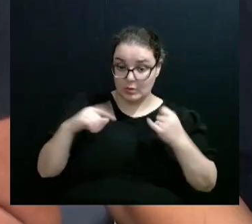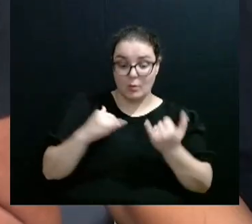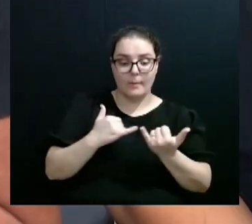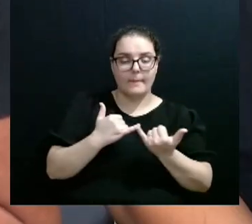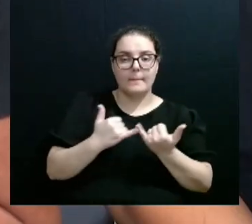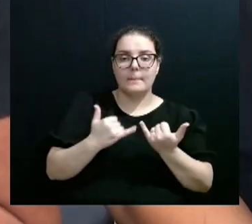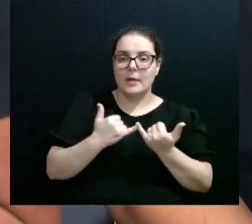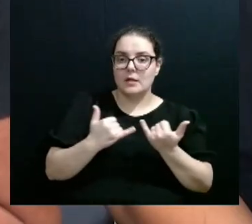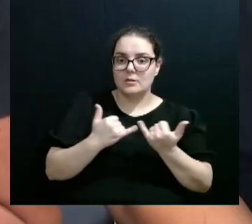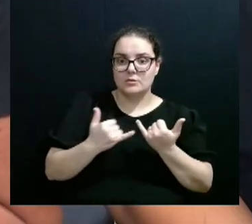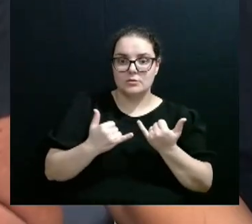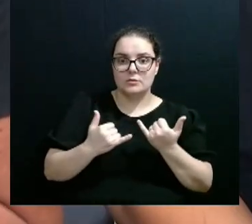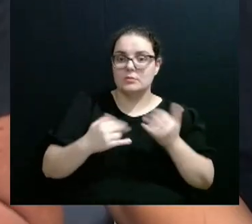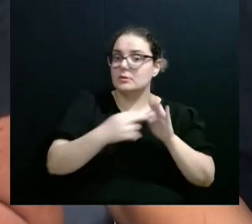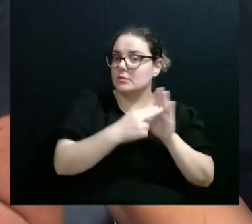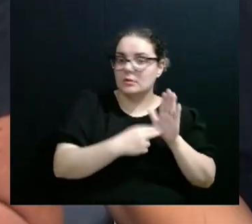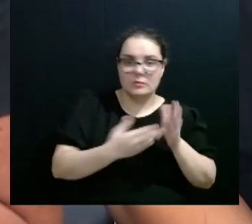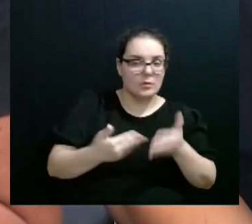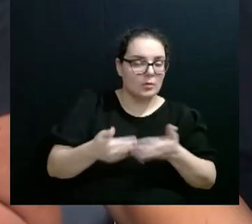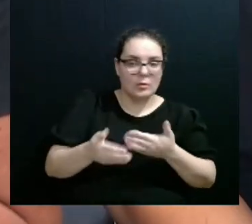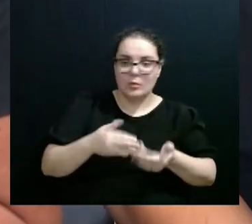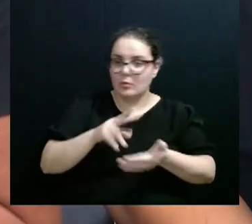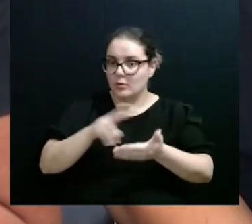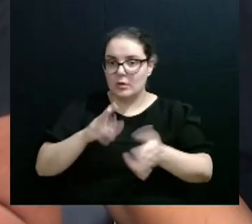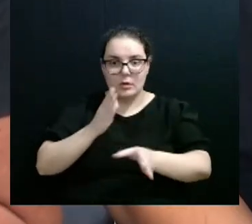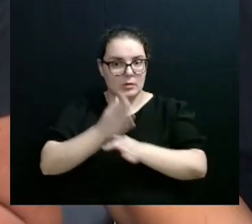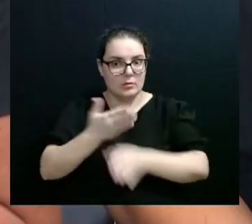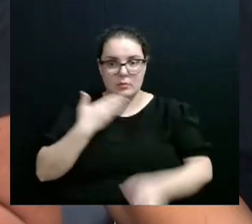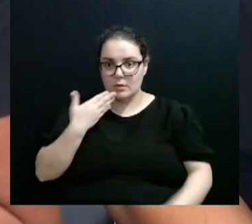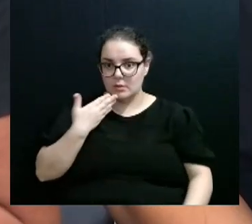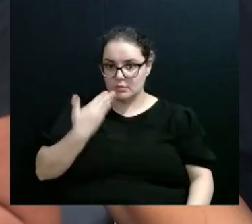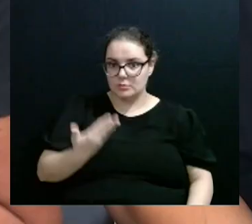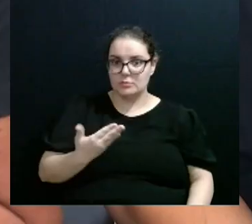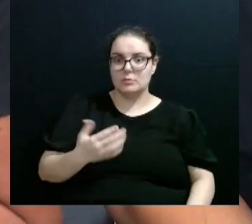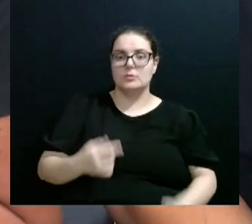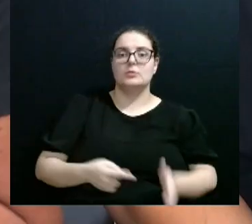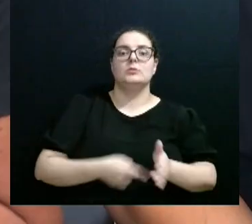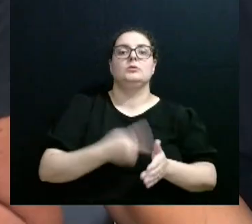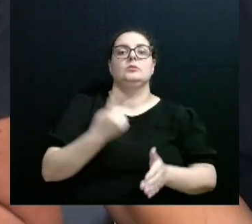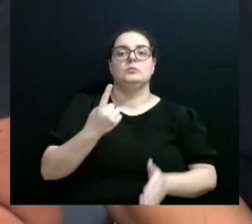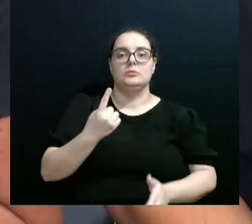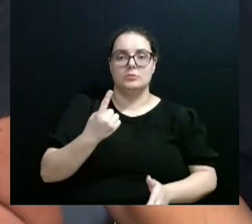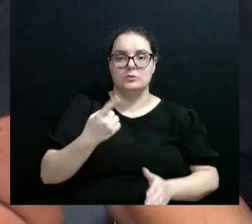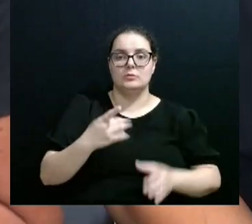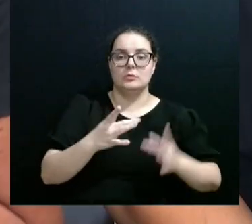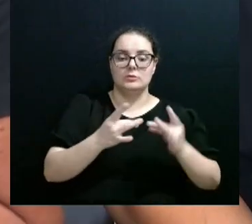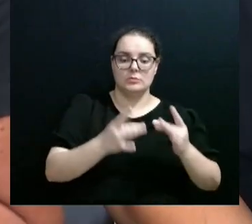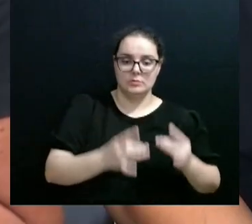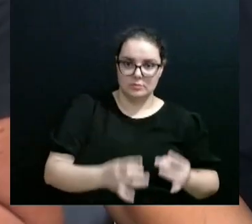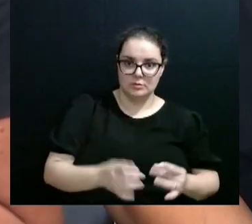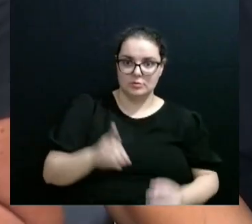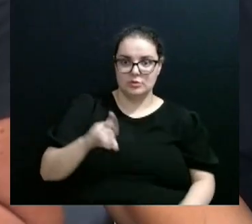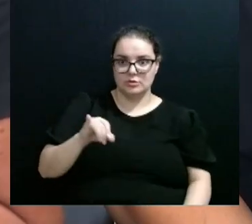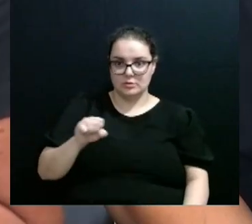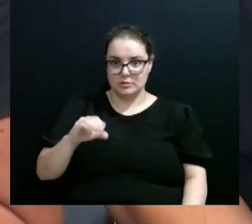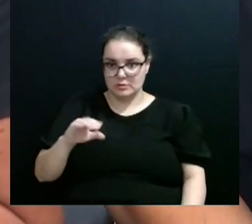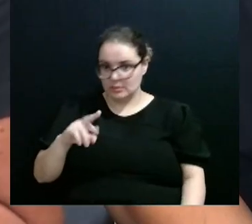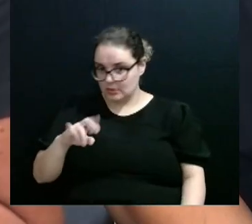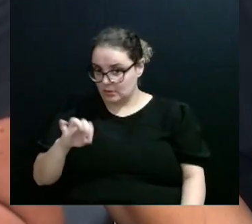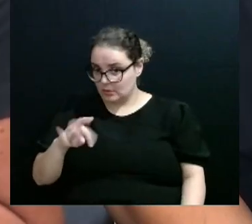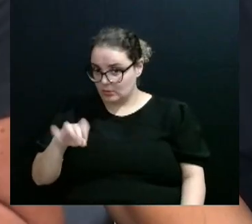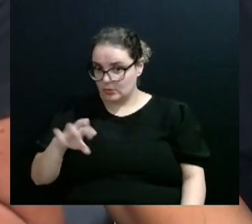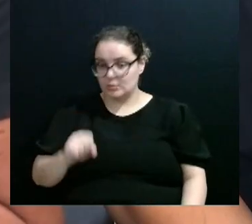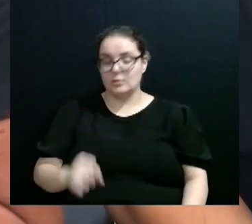está na norma, qualquer um que ler encontra isso facilmente, nos primeiros descritores. Agora vamos lá à segunda